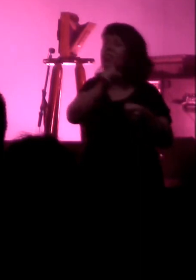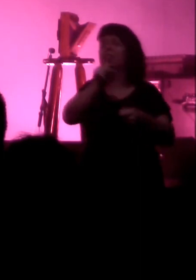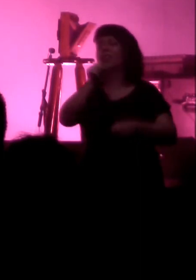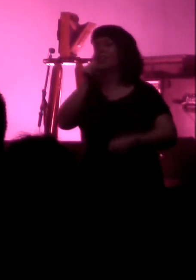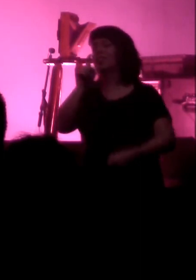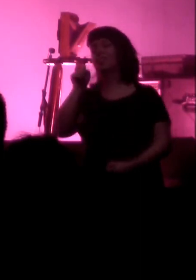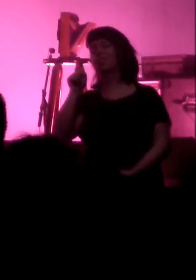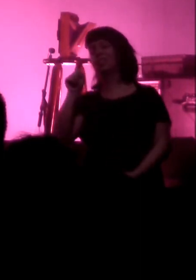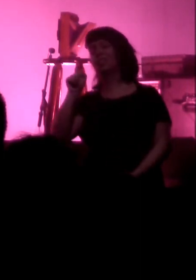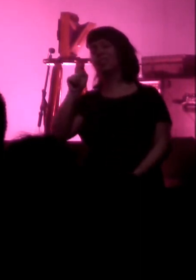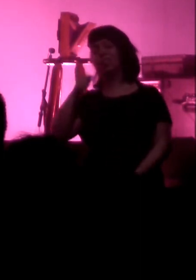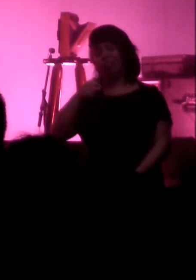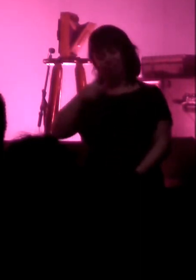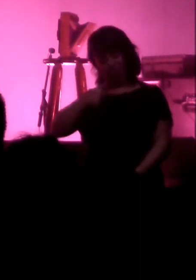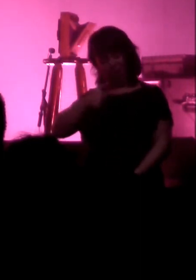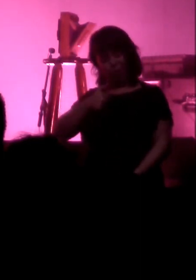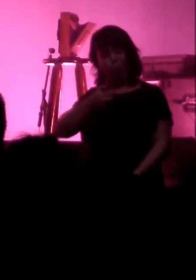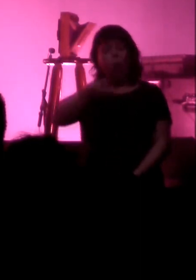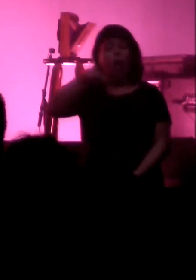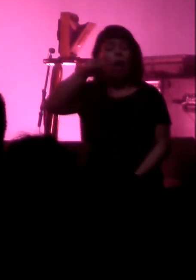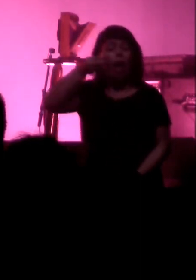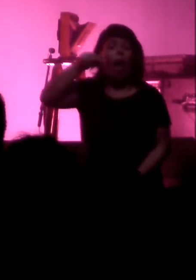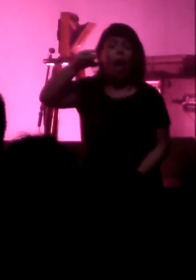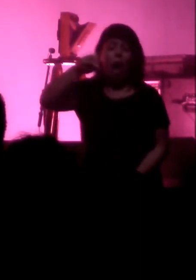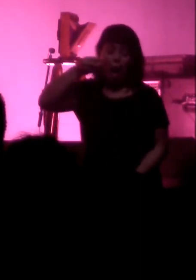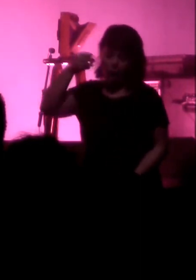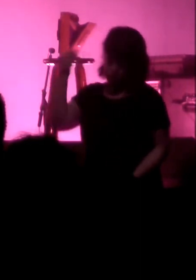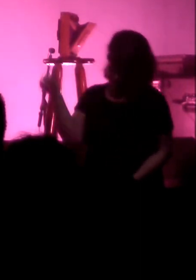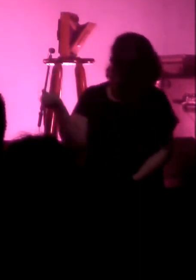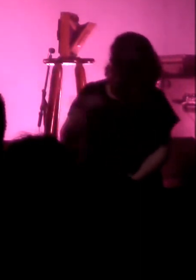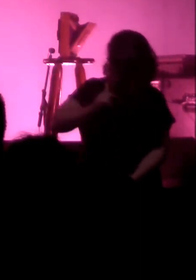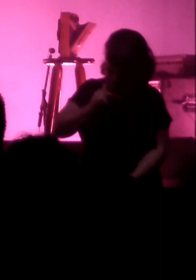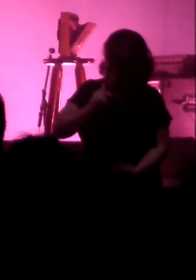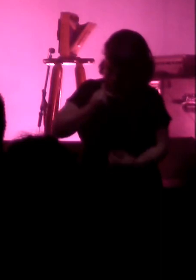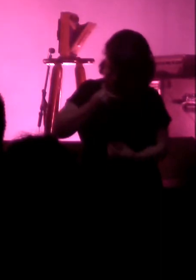solução. Sou fera ferida,